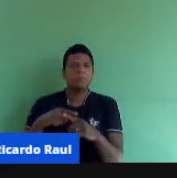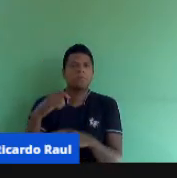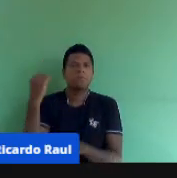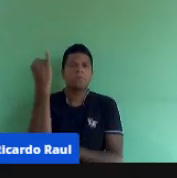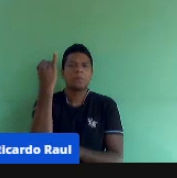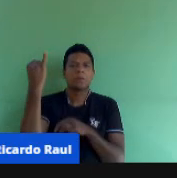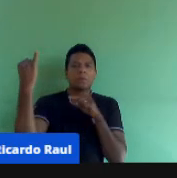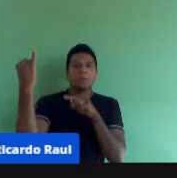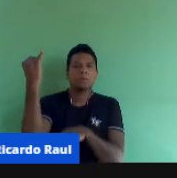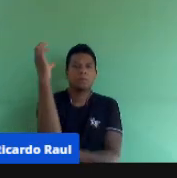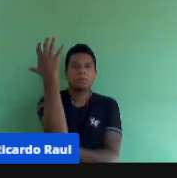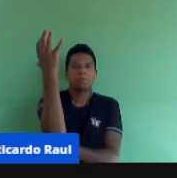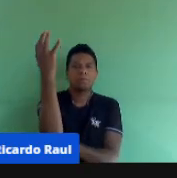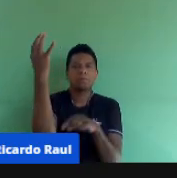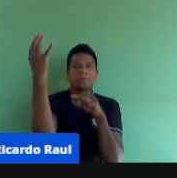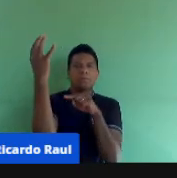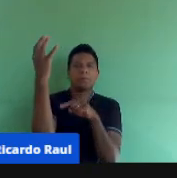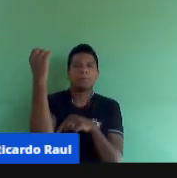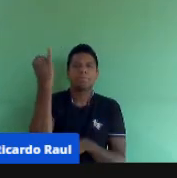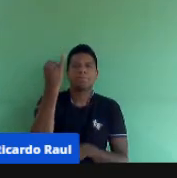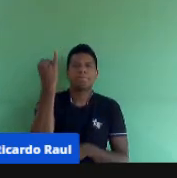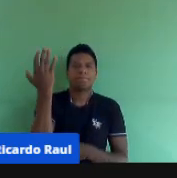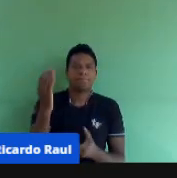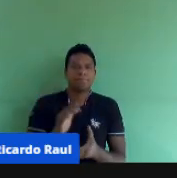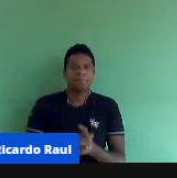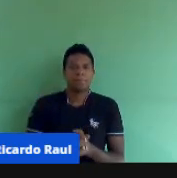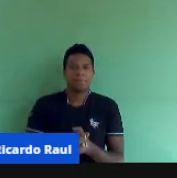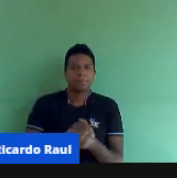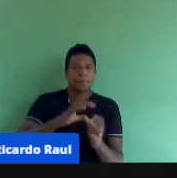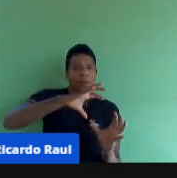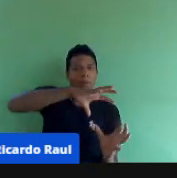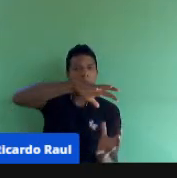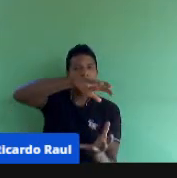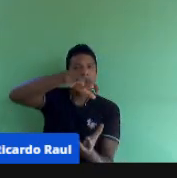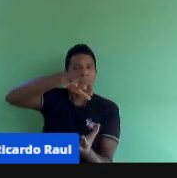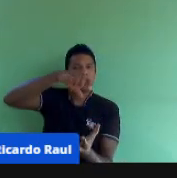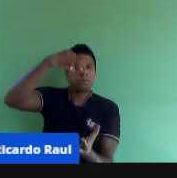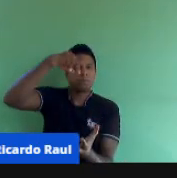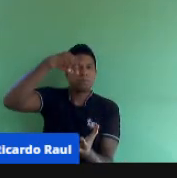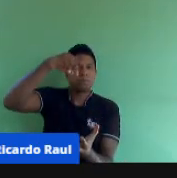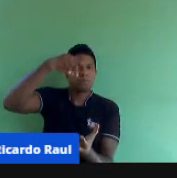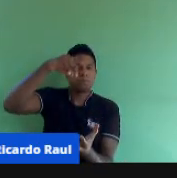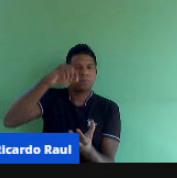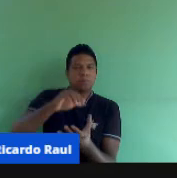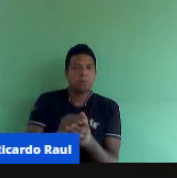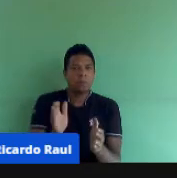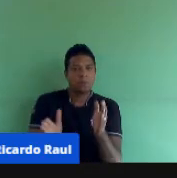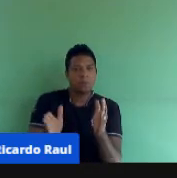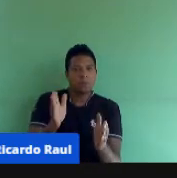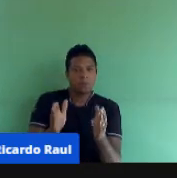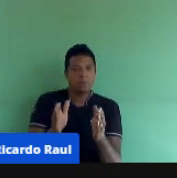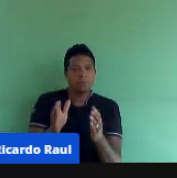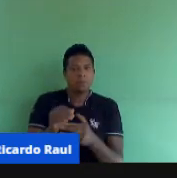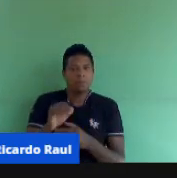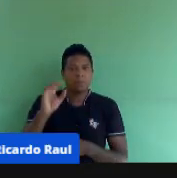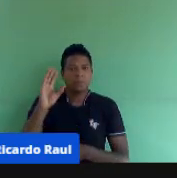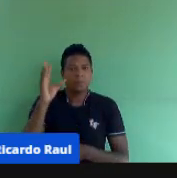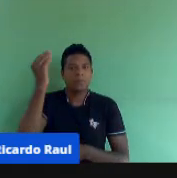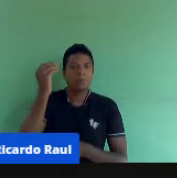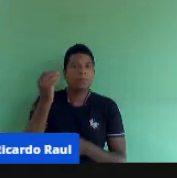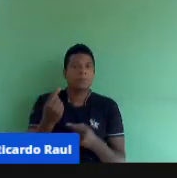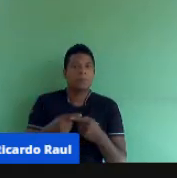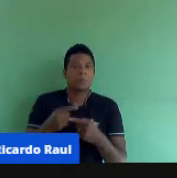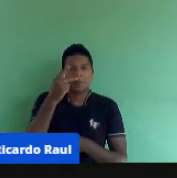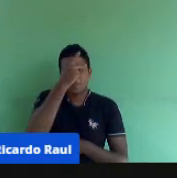florestas, né, para a atmosfera do planeta Terra? Então, elas regulam o clima. Gente do céu, né? Como que as pessoas ainda